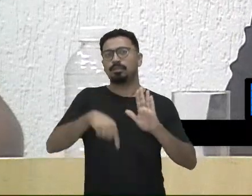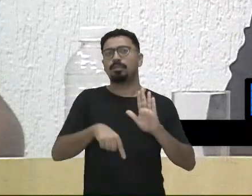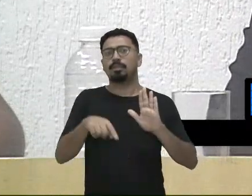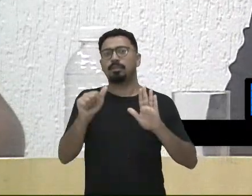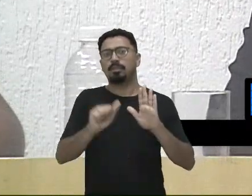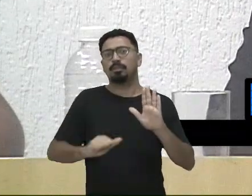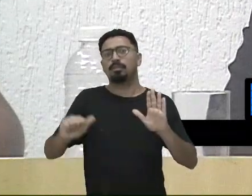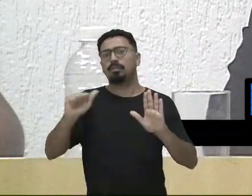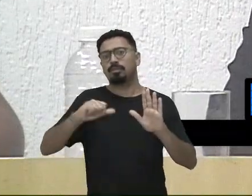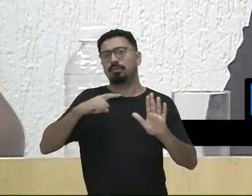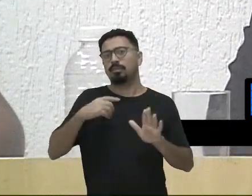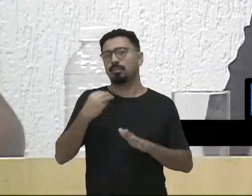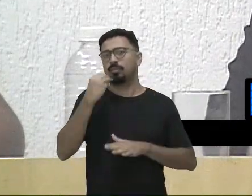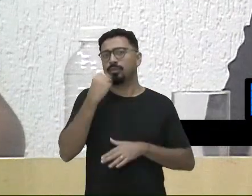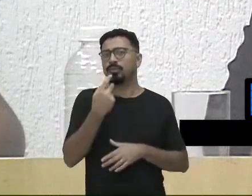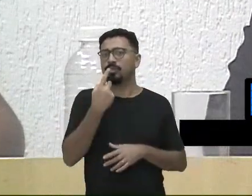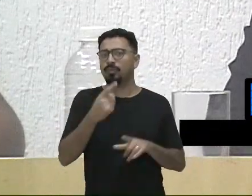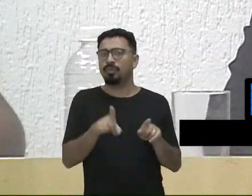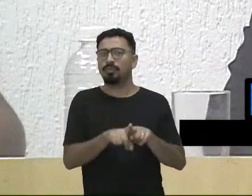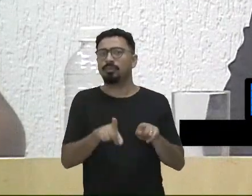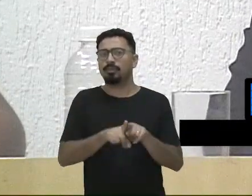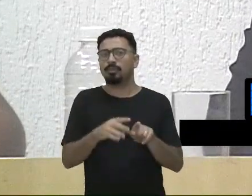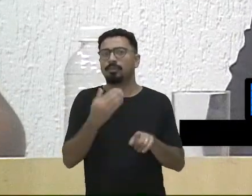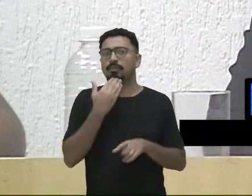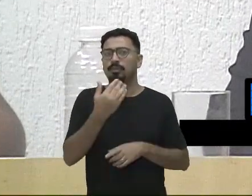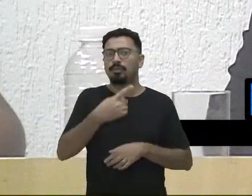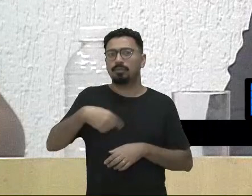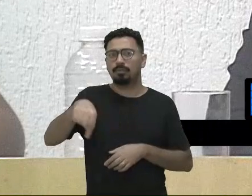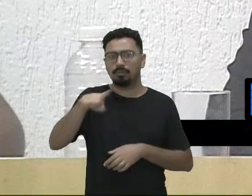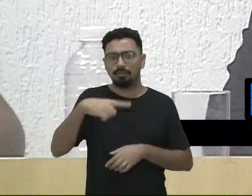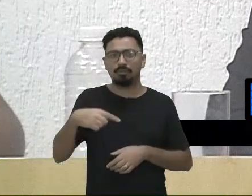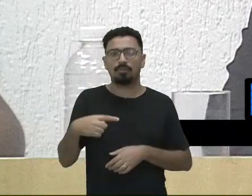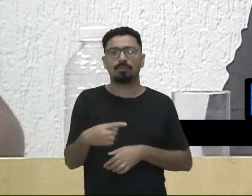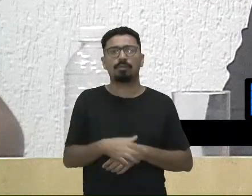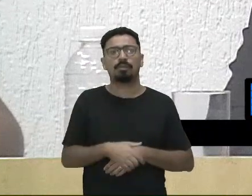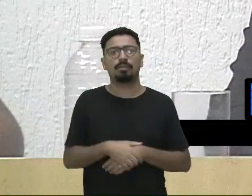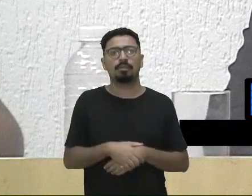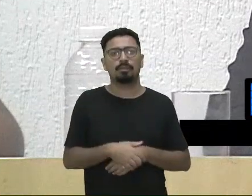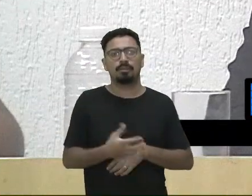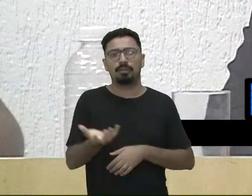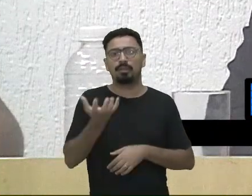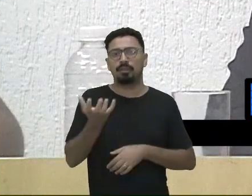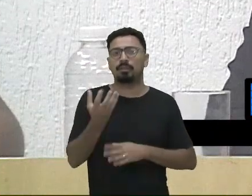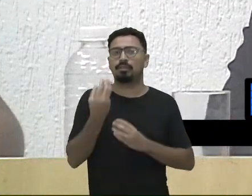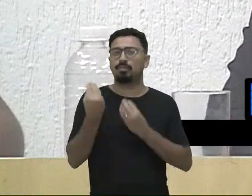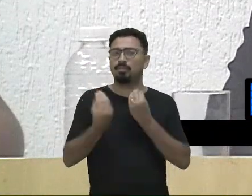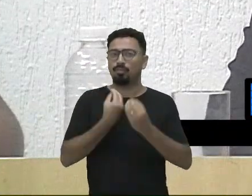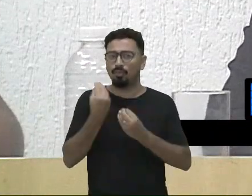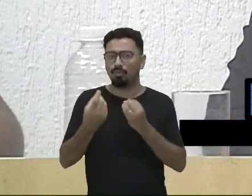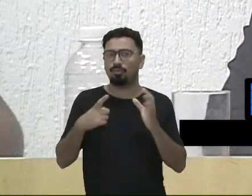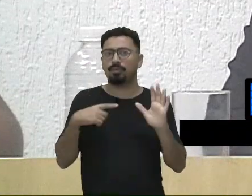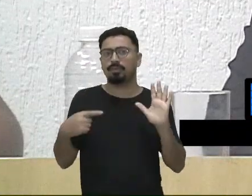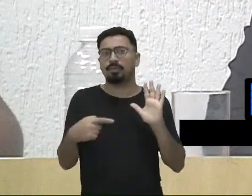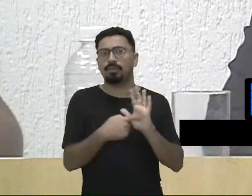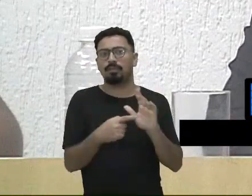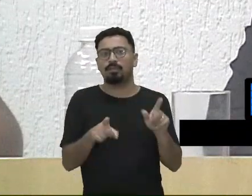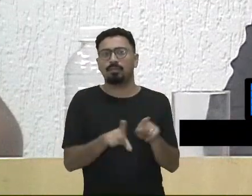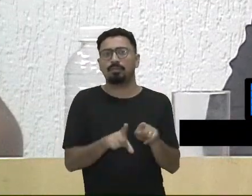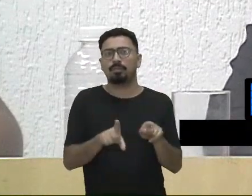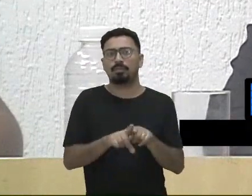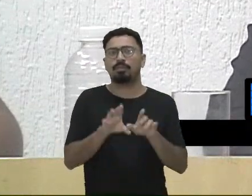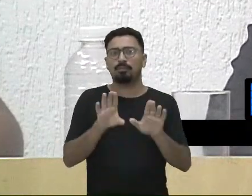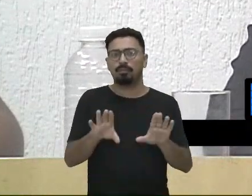oportunidade de fala, e peço a vocês, não apenas busquem esses canais de denúncia, mas busquem o